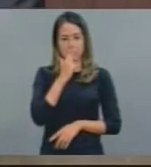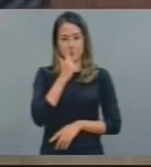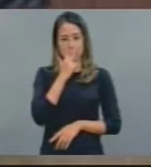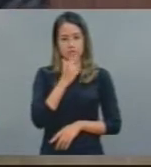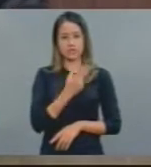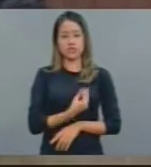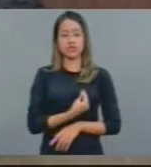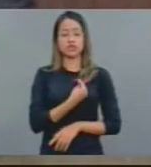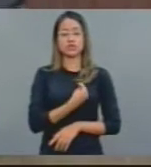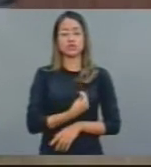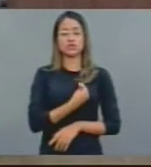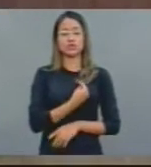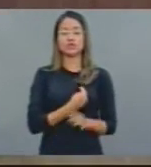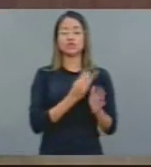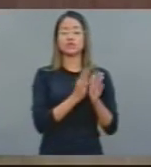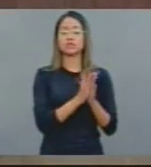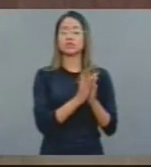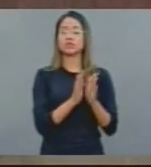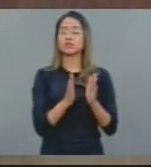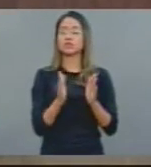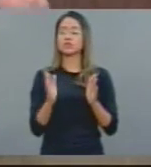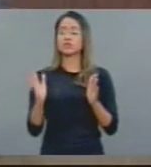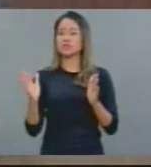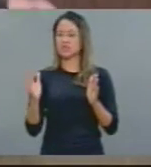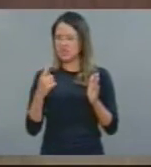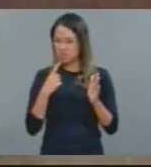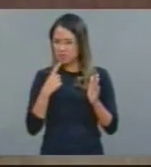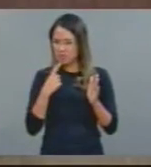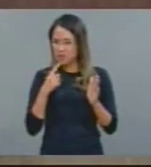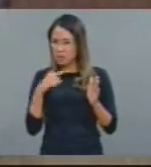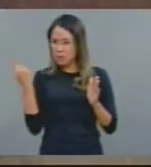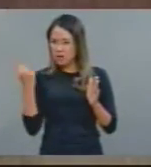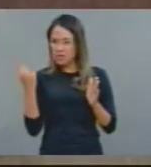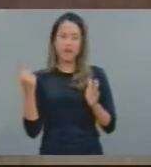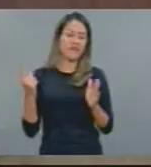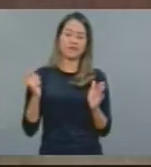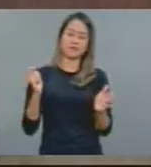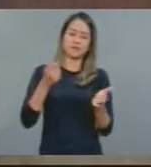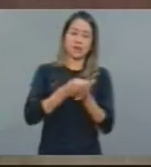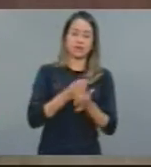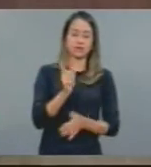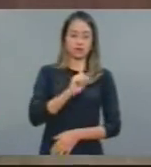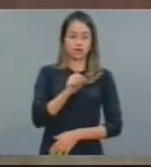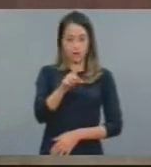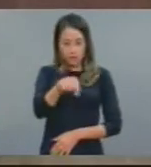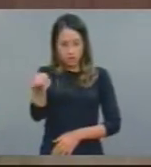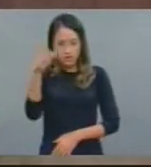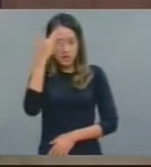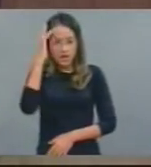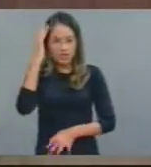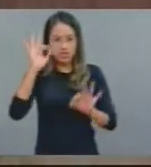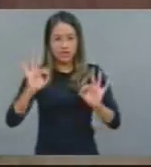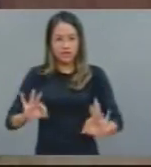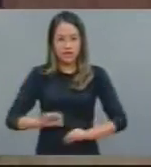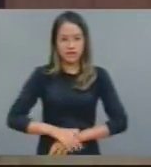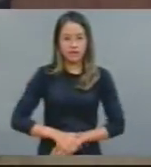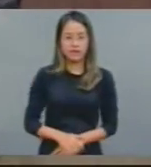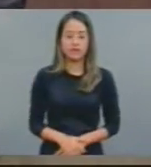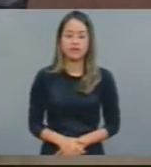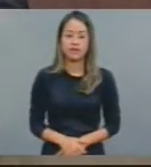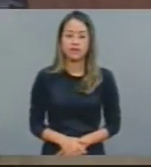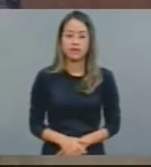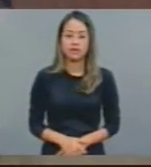vida. Isso seria justo? Vocês acham isso justo? Vocês acham que isso é